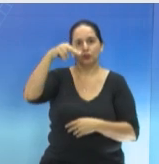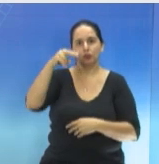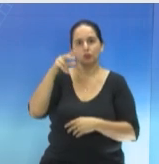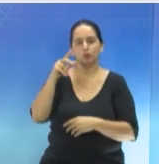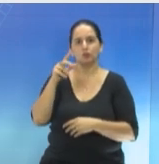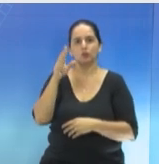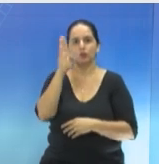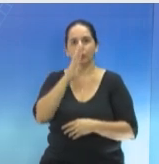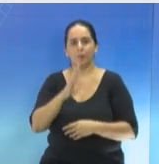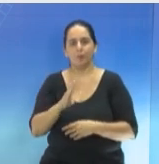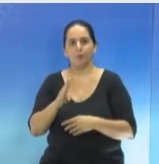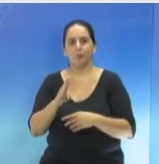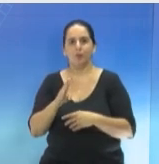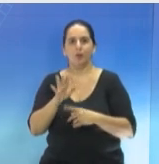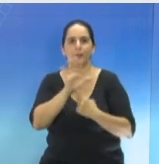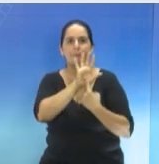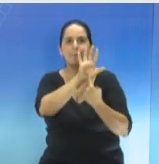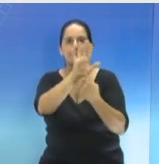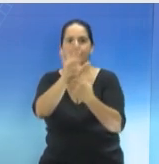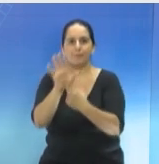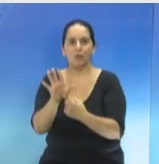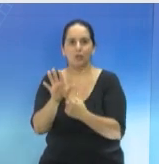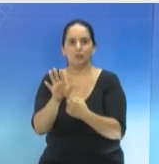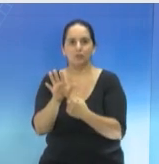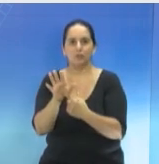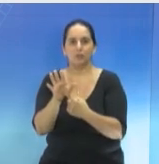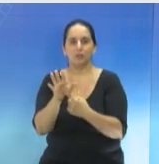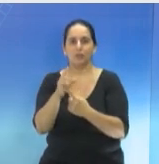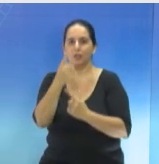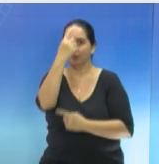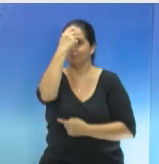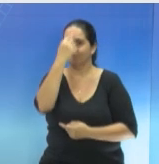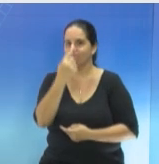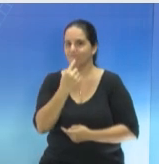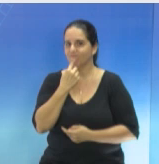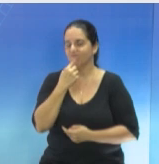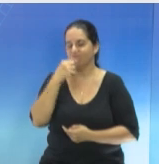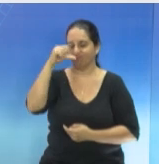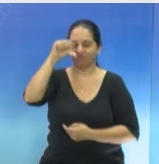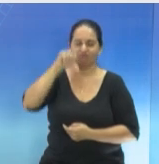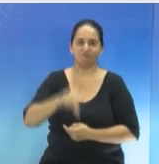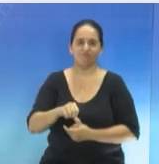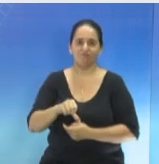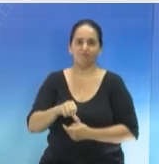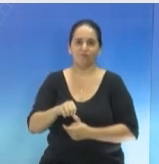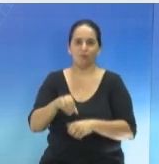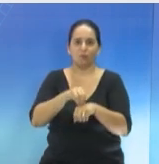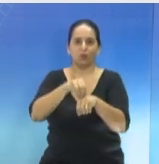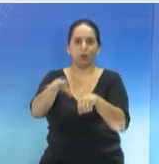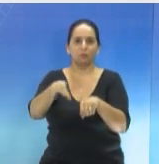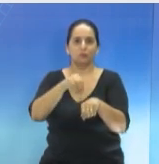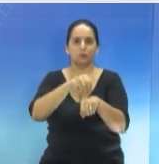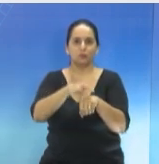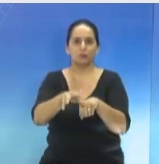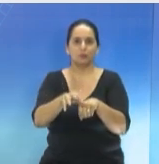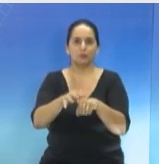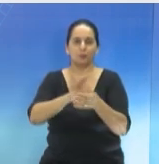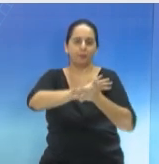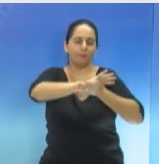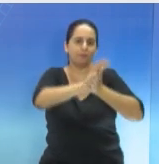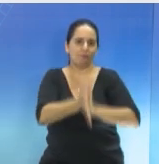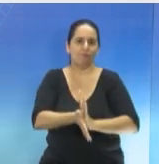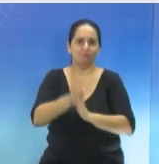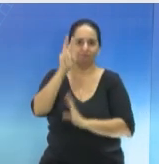Evidencia-se que a presença de estereótipos negativos nessas imagens dissemina um imaginário